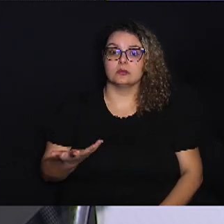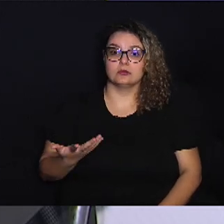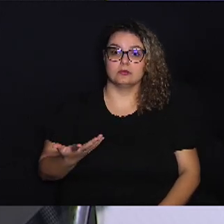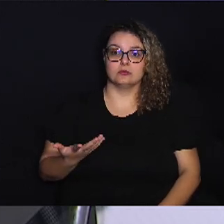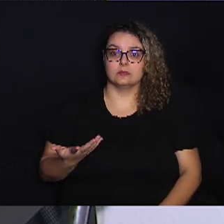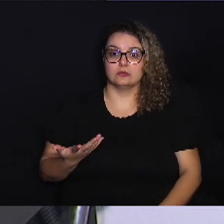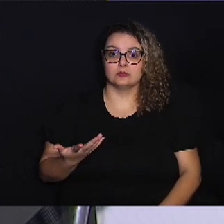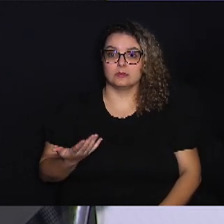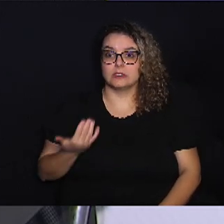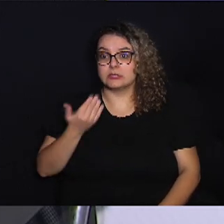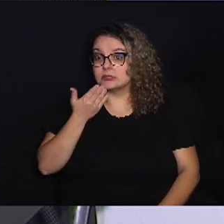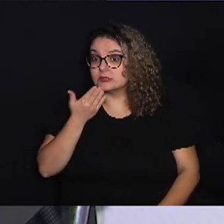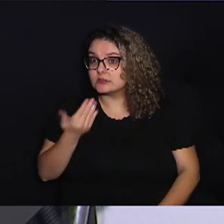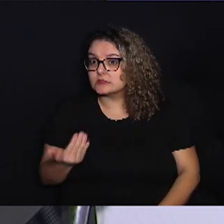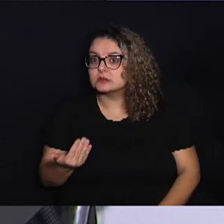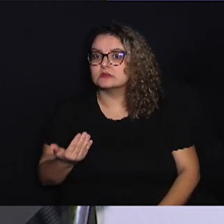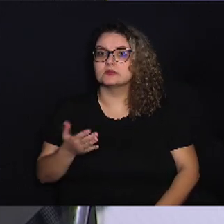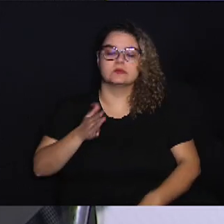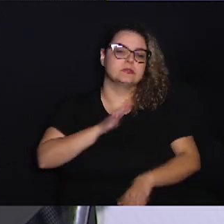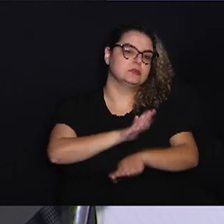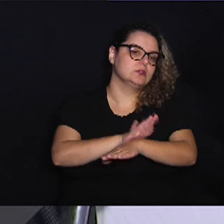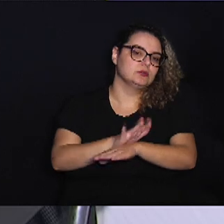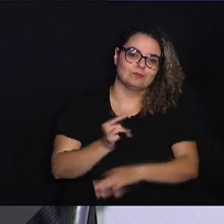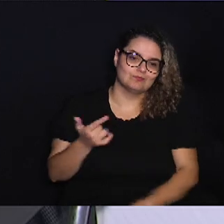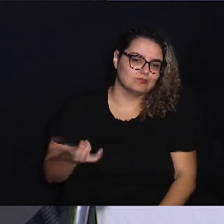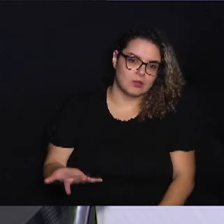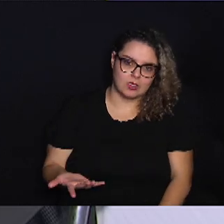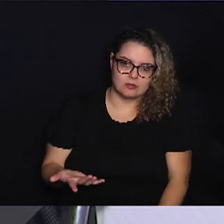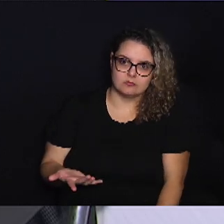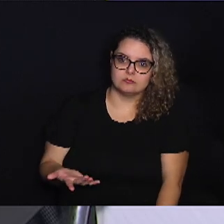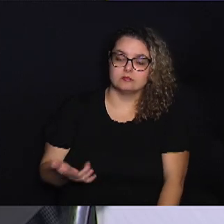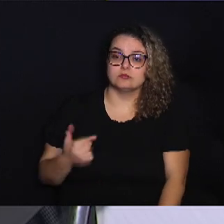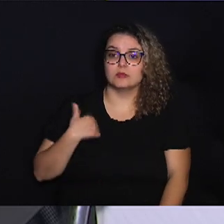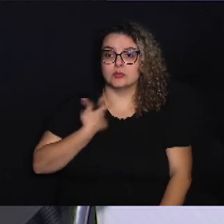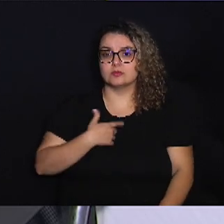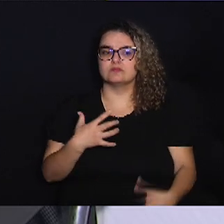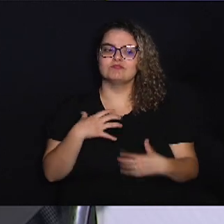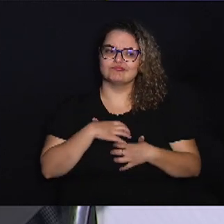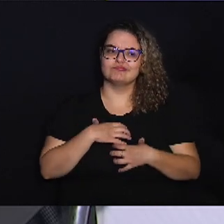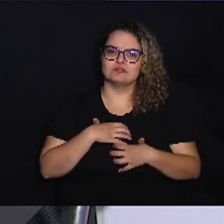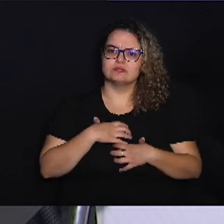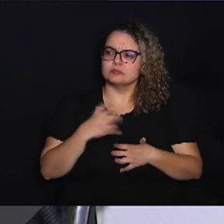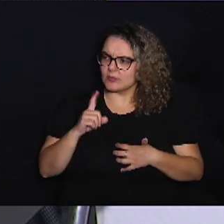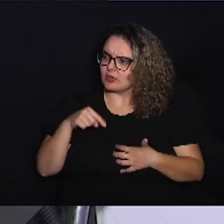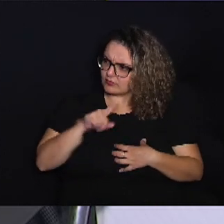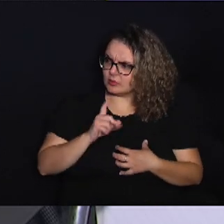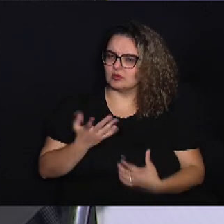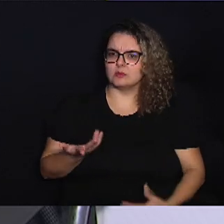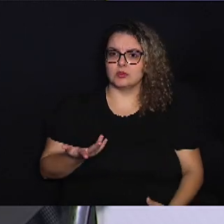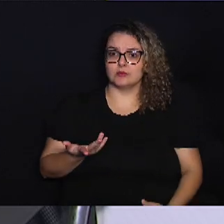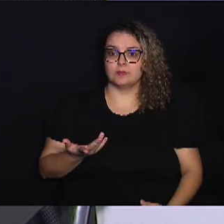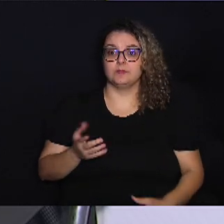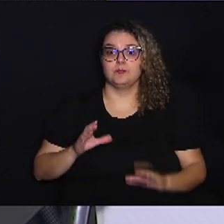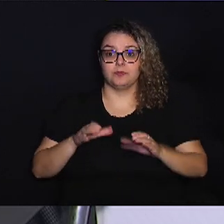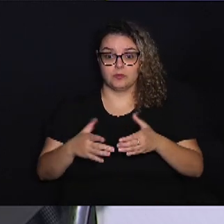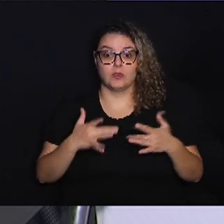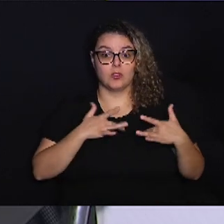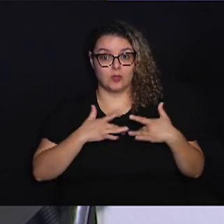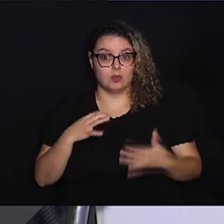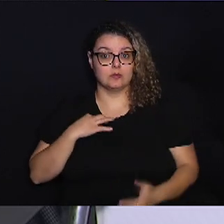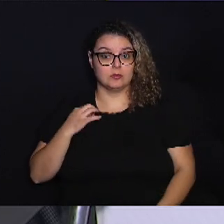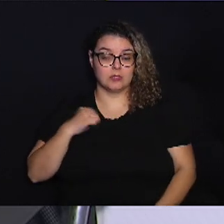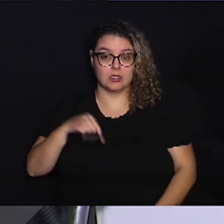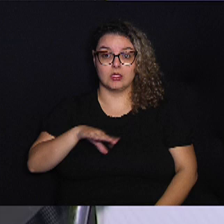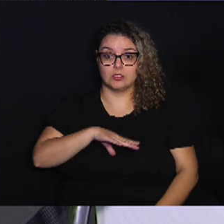apelo, essa colaboração. E aí nós nos sentimos tocadas e falamos, não, vamos para lá. Aí um grupo de voluntários aqui de